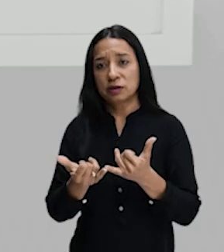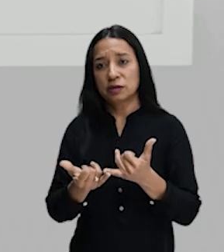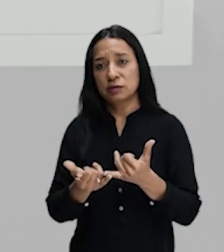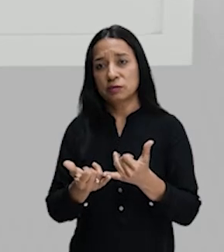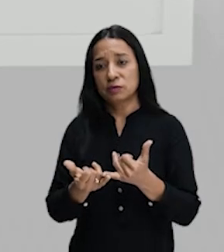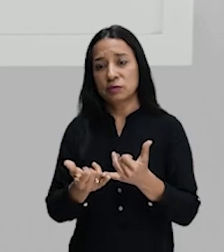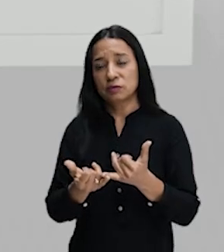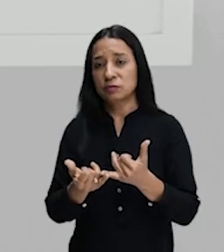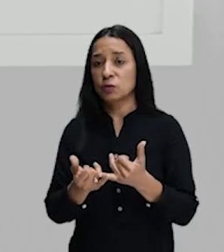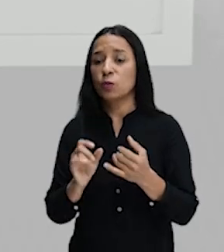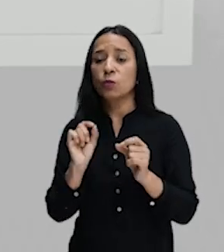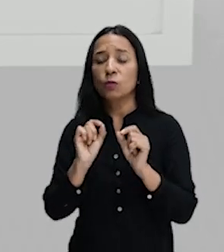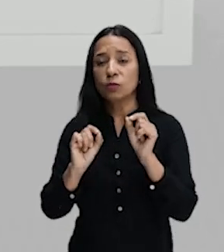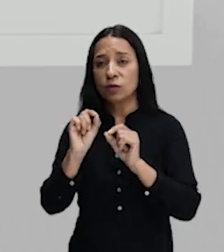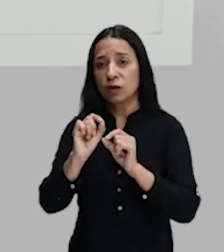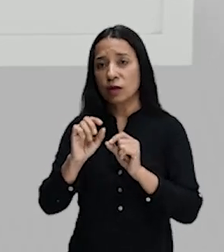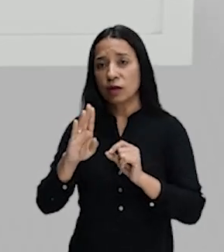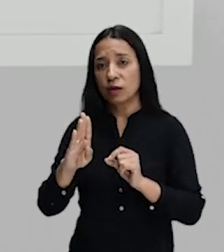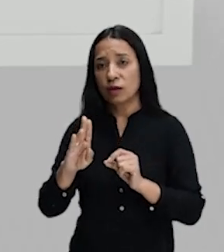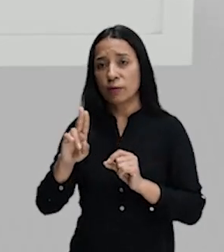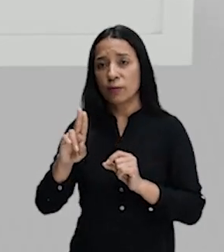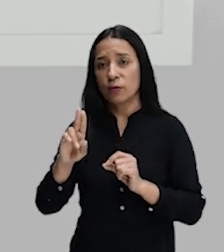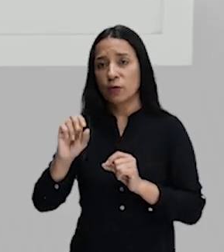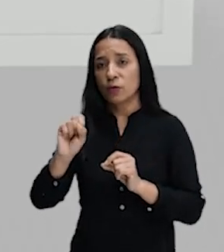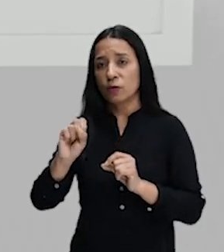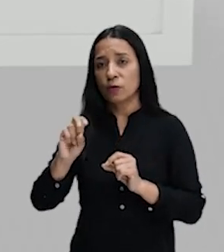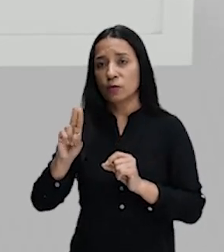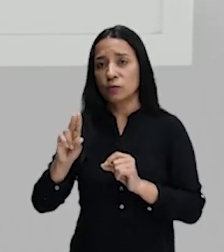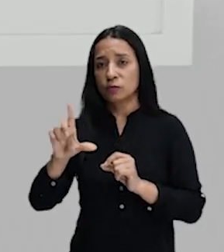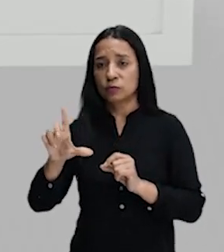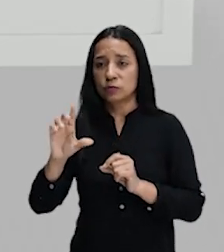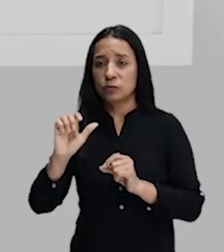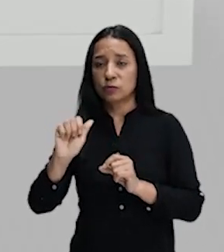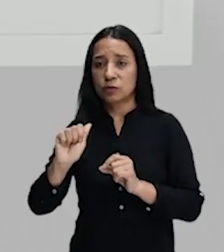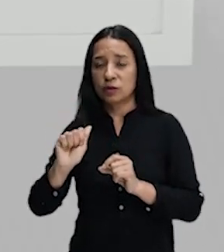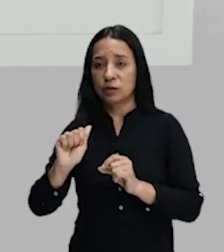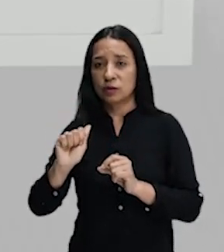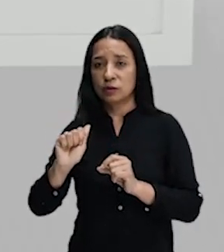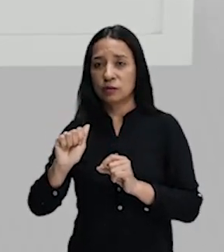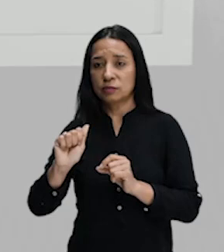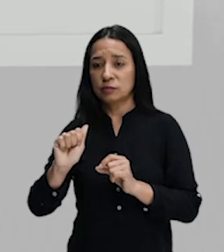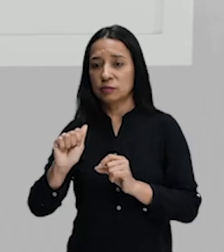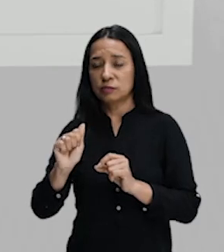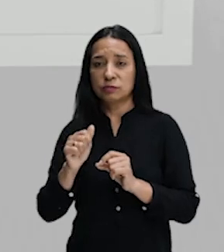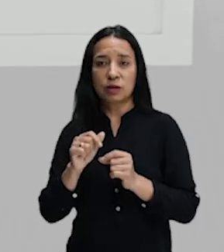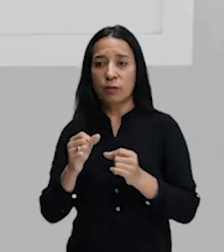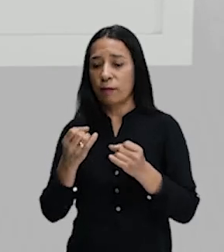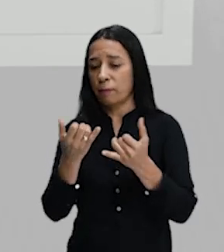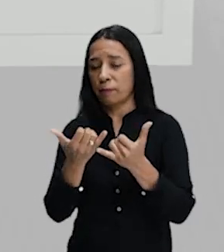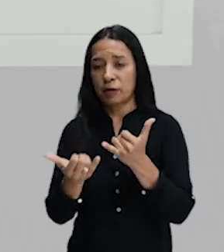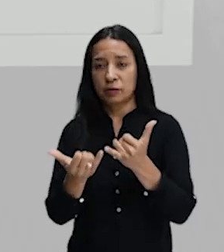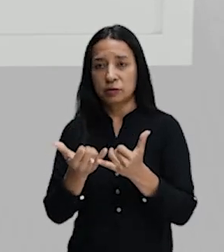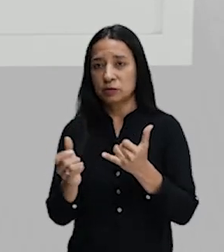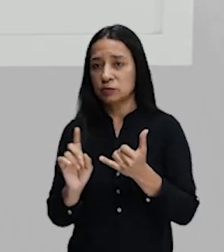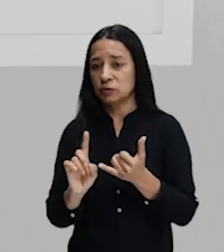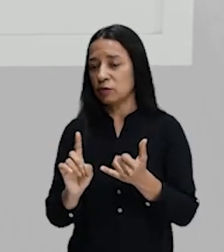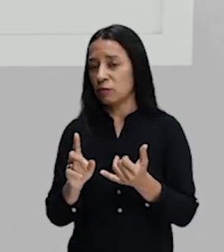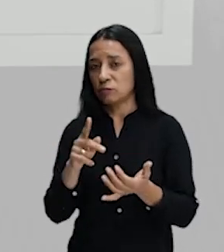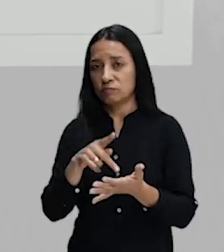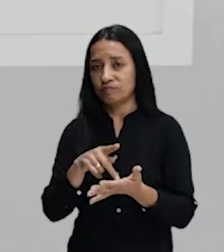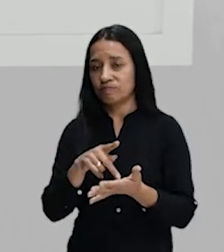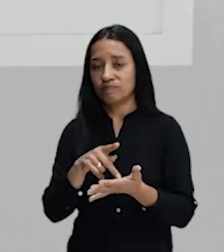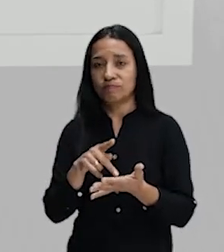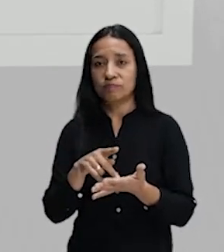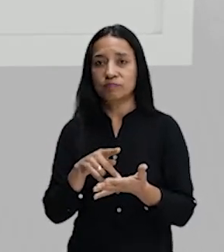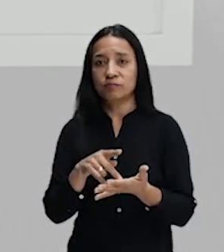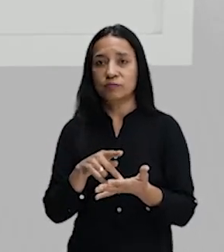bússola. A bússola, ela tem, não é uma configuração parecida com essa. De fato,